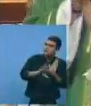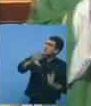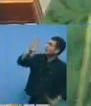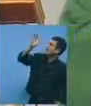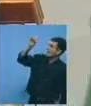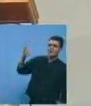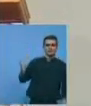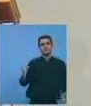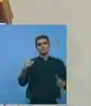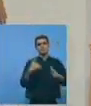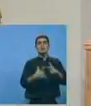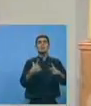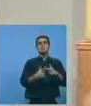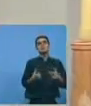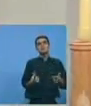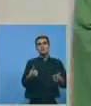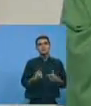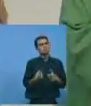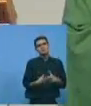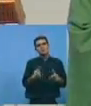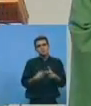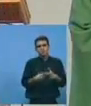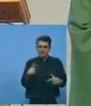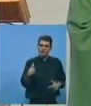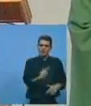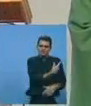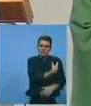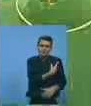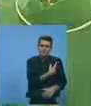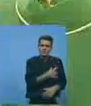rico em misericórdia. O que que o salmo de hoje nos ensinava?